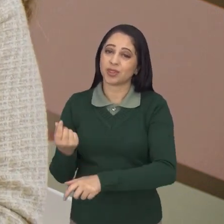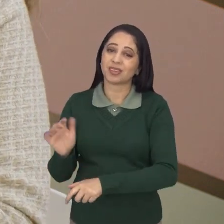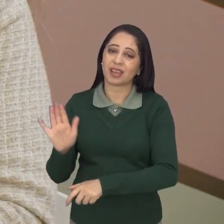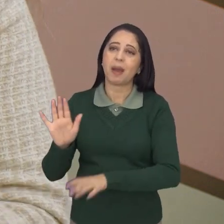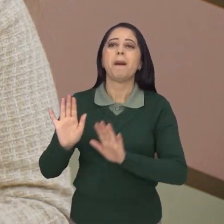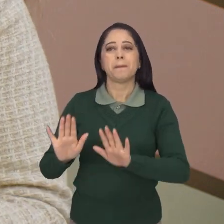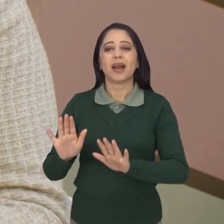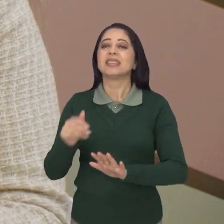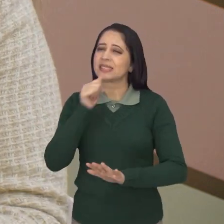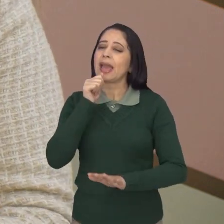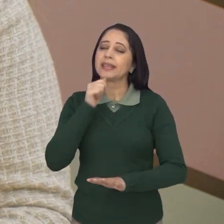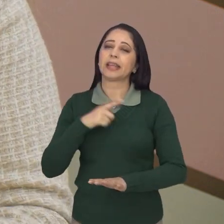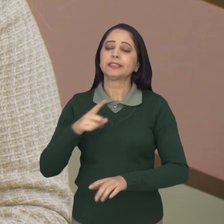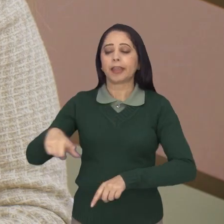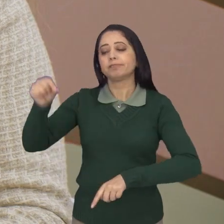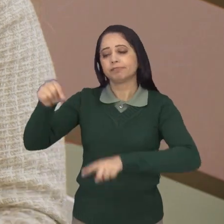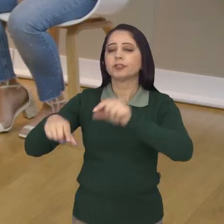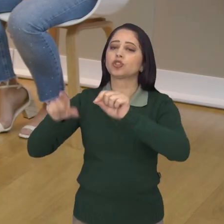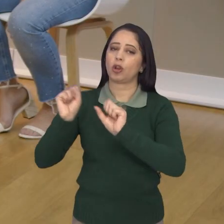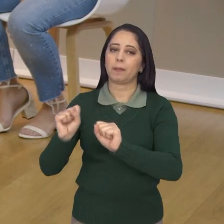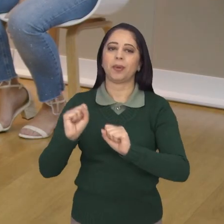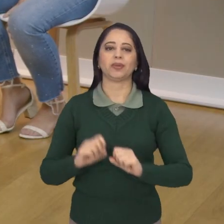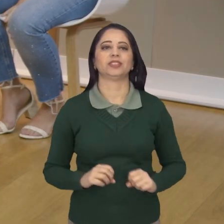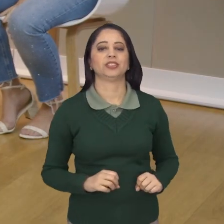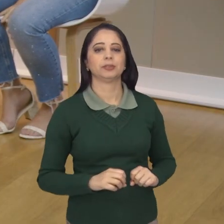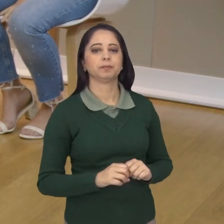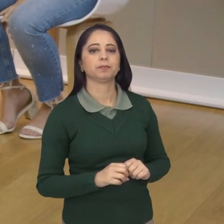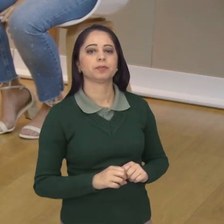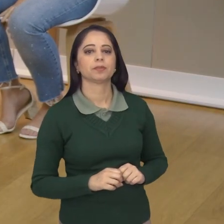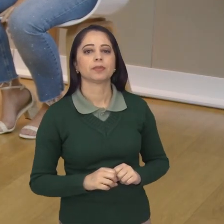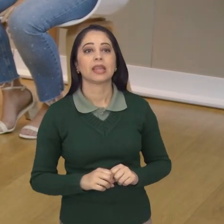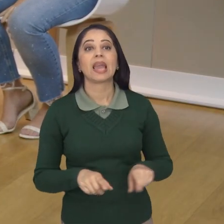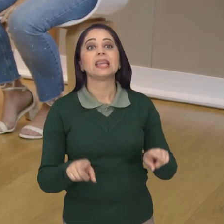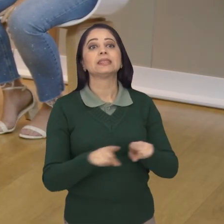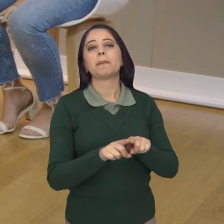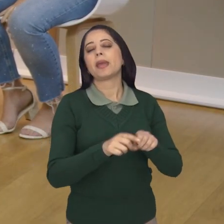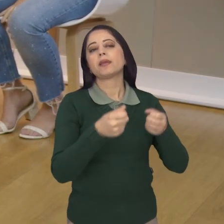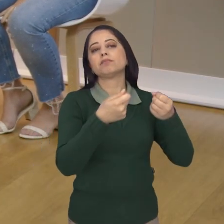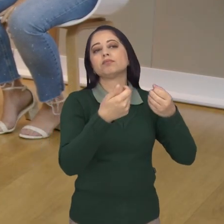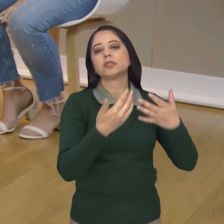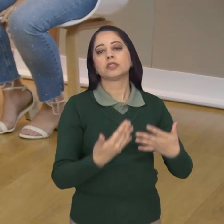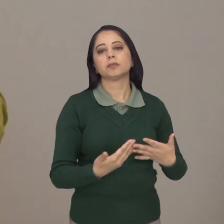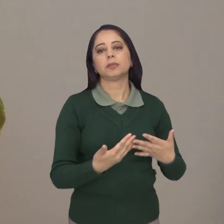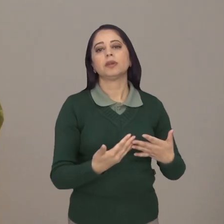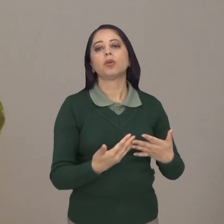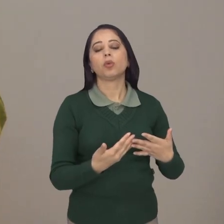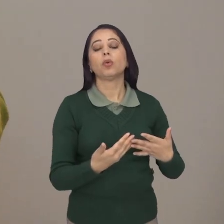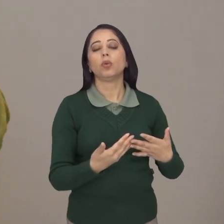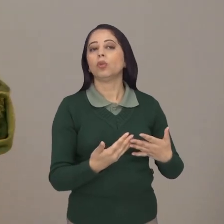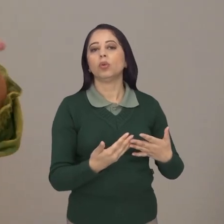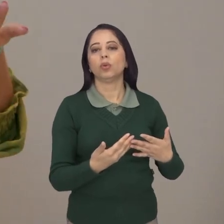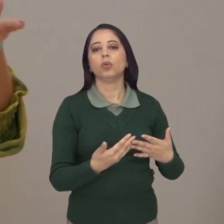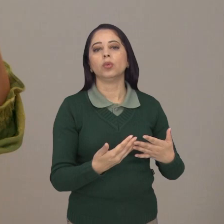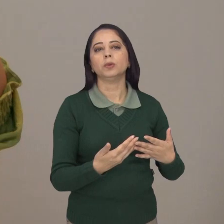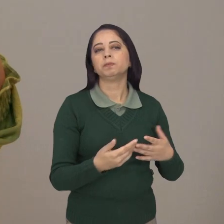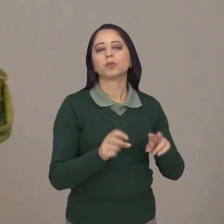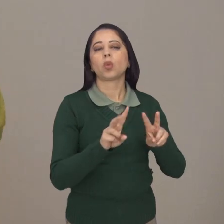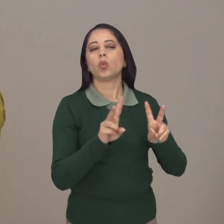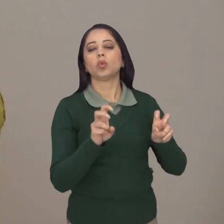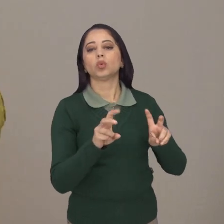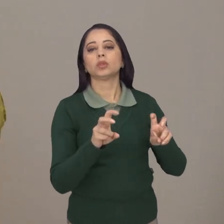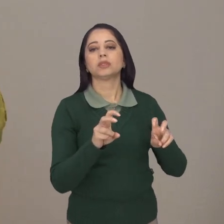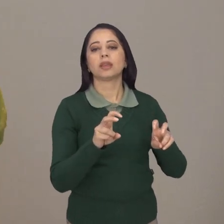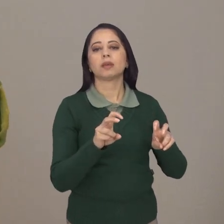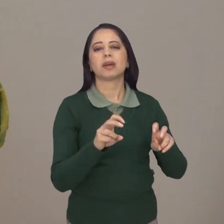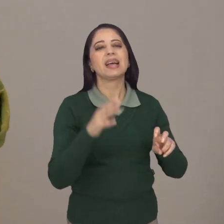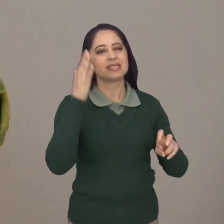paciente, mas a gente ainda tem bastante opção. Ai, que bom. Bom, e nós começamos a falar no primeiro bloco, mas a gente não se aprofundou direito